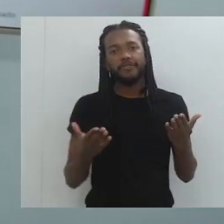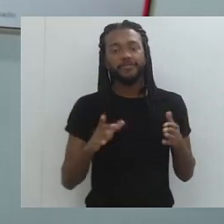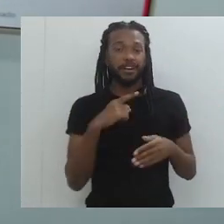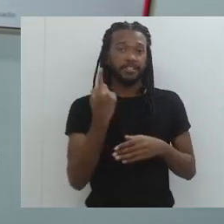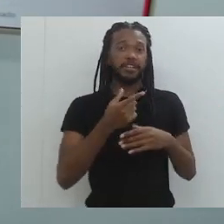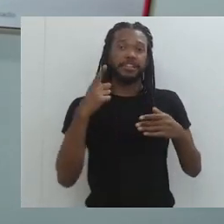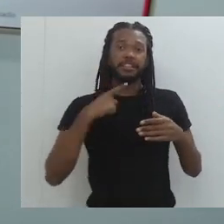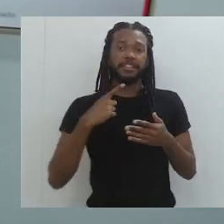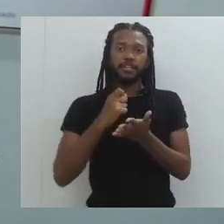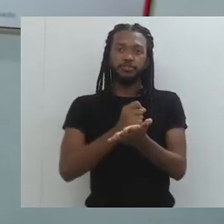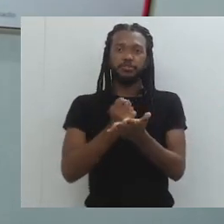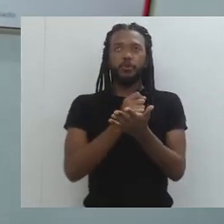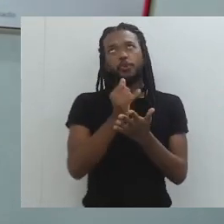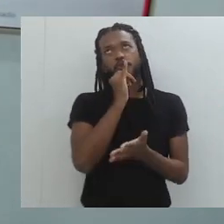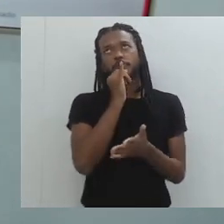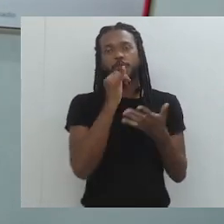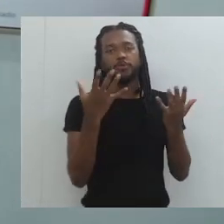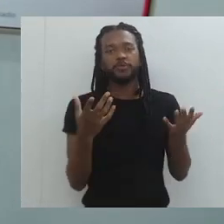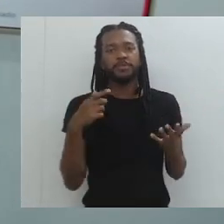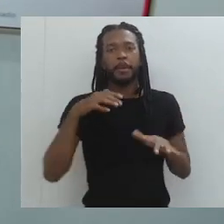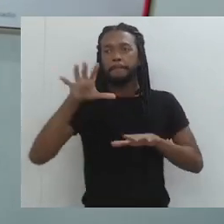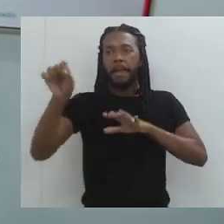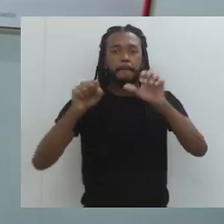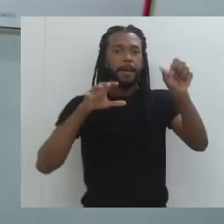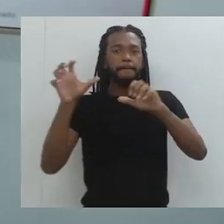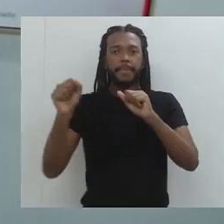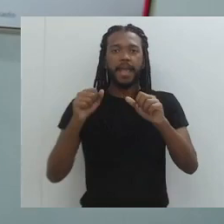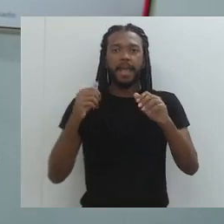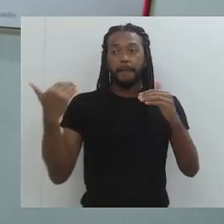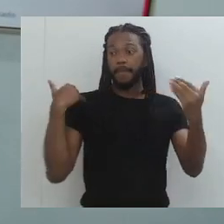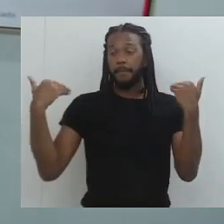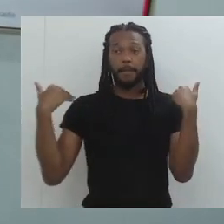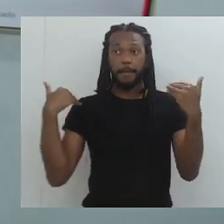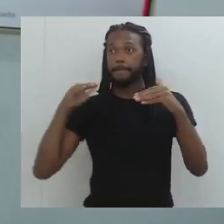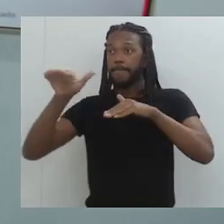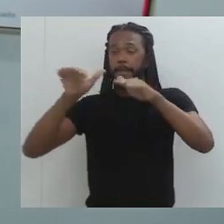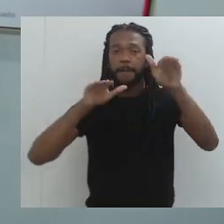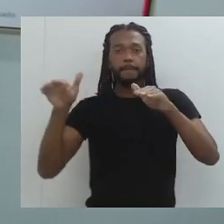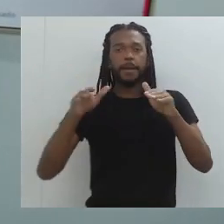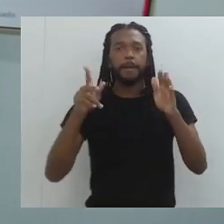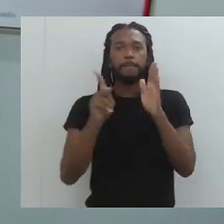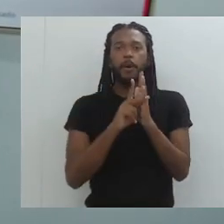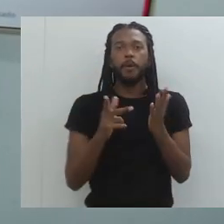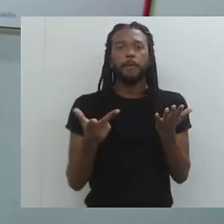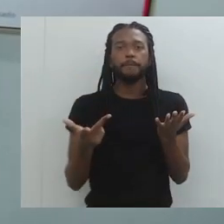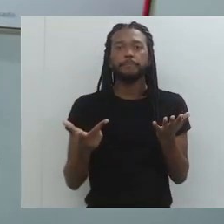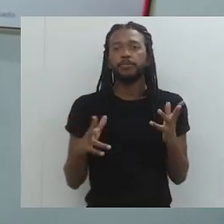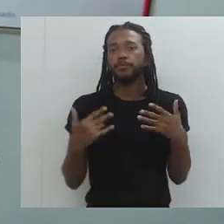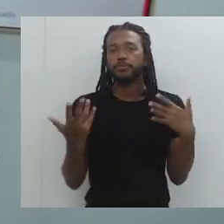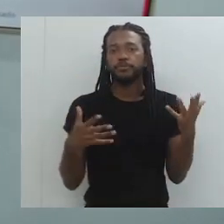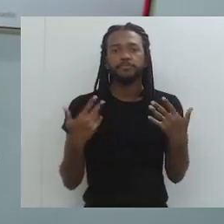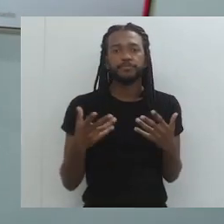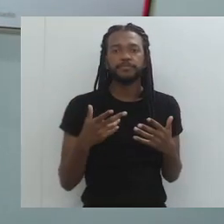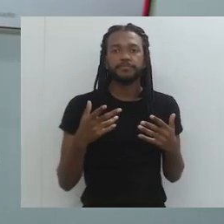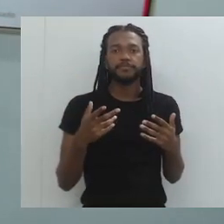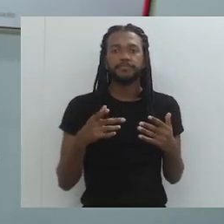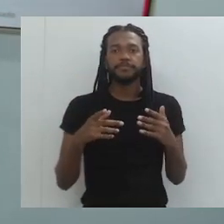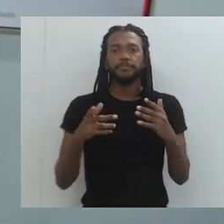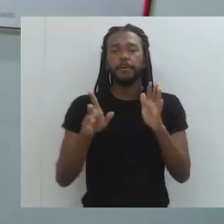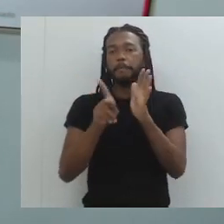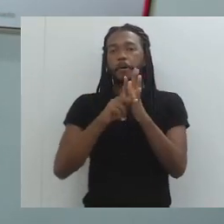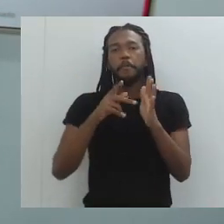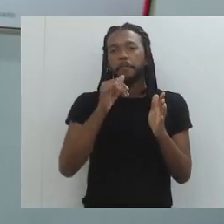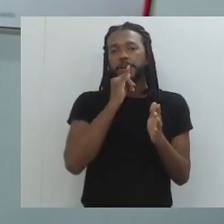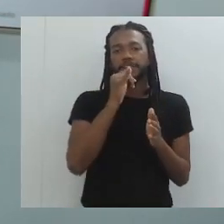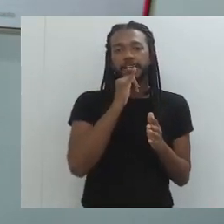um jogo, um pega-pega, vamos fazer um pega-pega das, vamos dizer, das séries